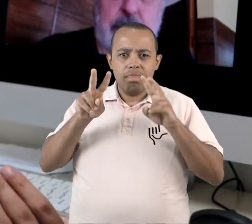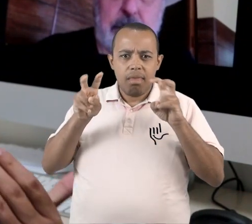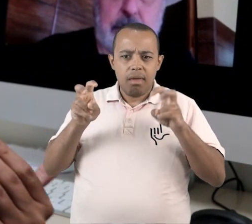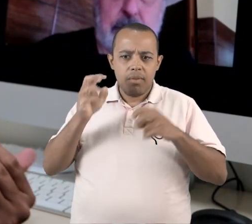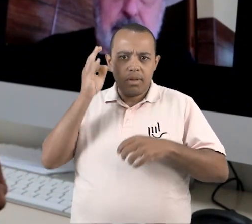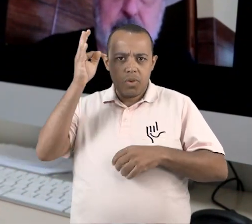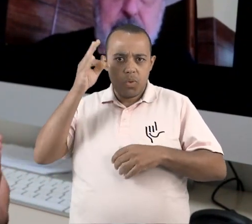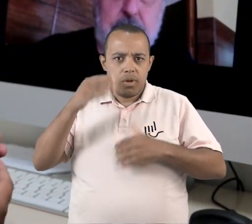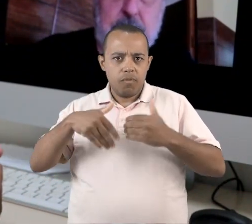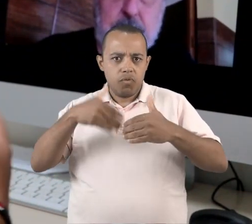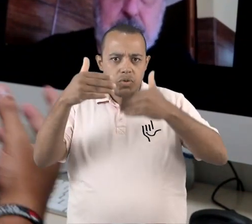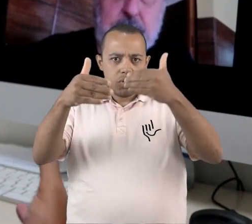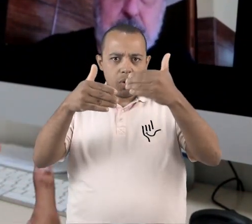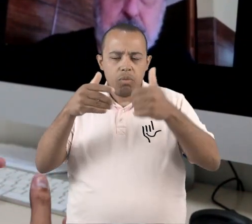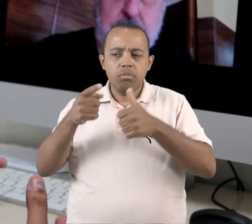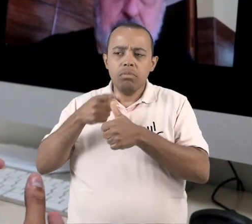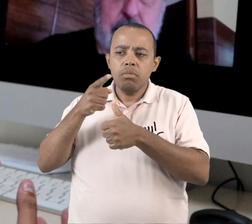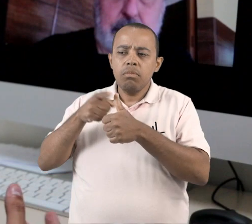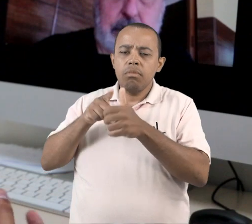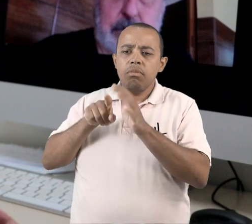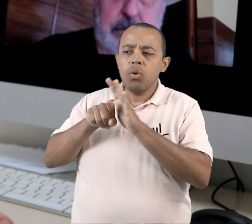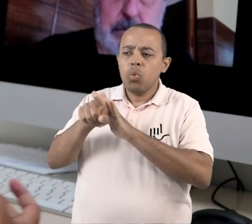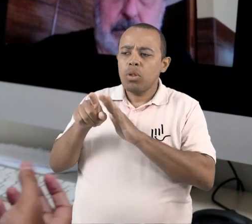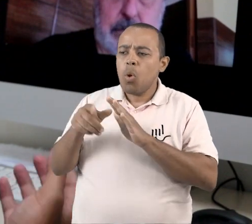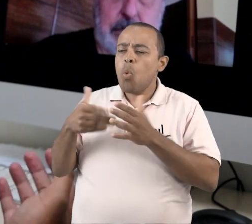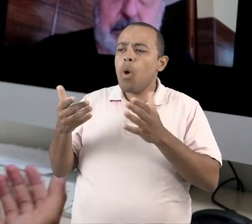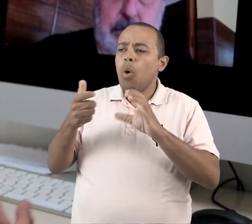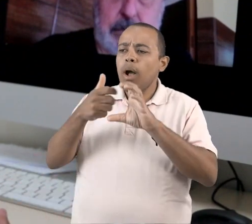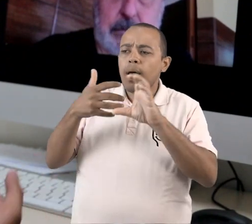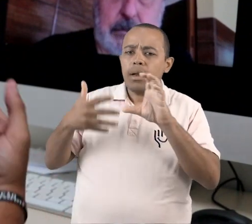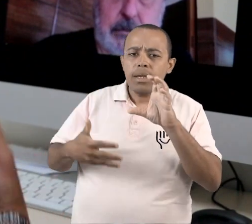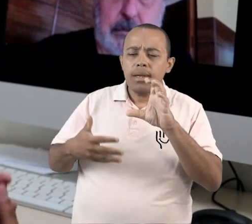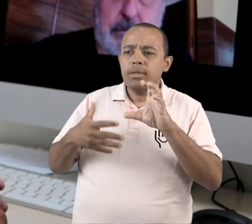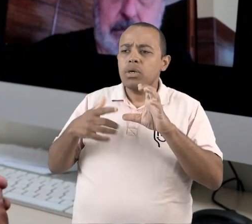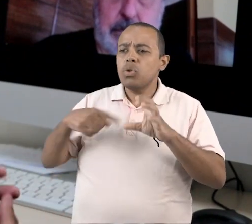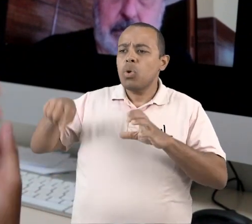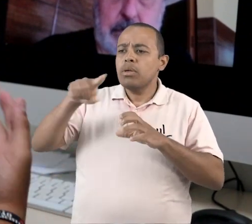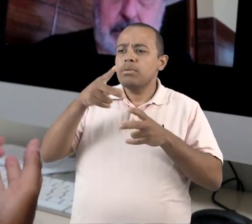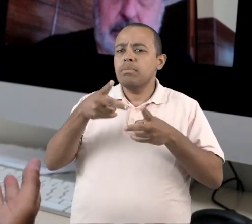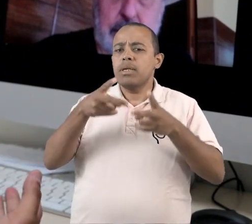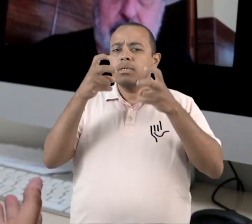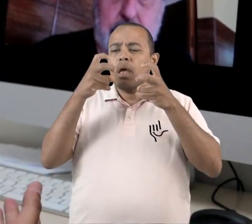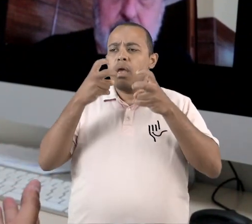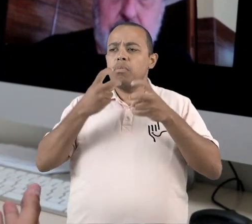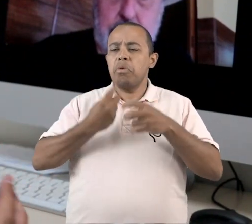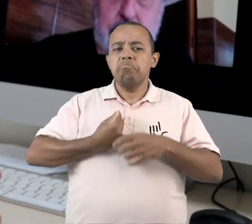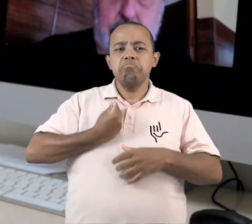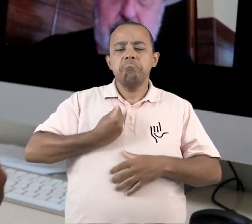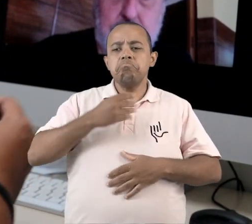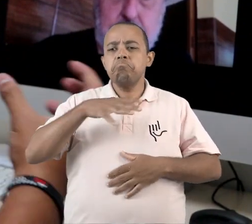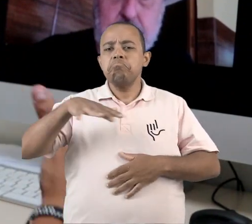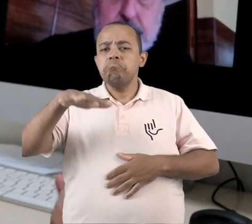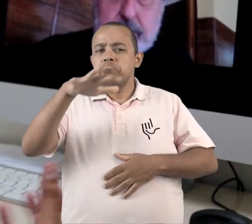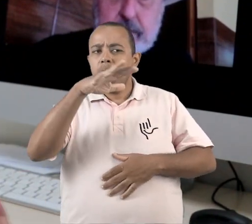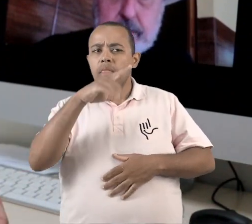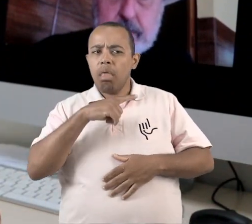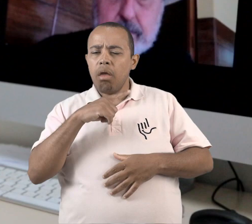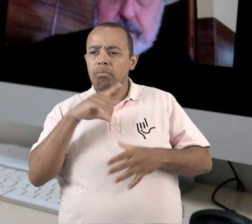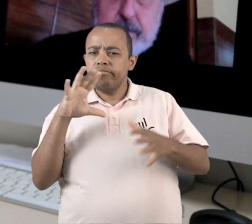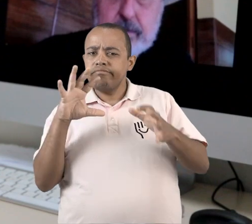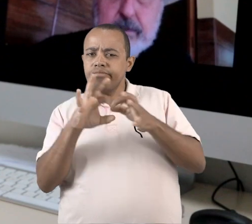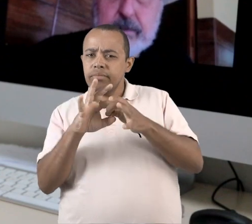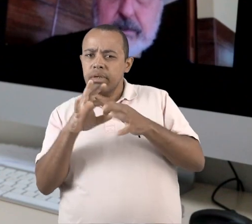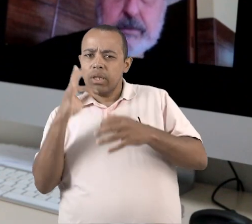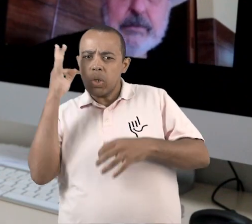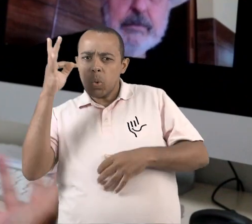começar perguntando para ele qual é a característica, né, que a gente mais percebe no nosso cotidiano da teoria da evolução. O que, que a gente pode perceber